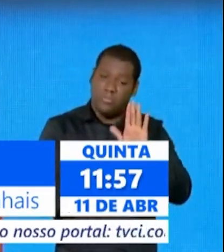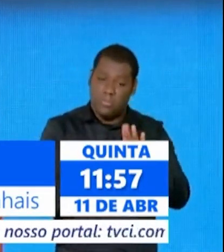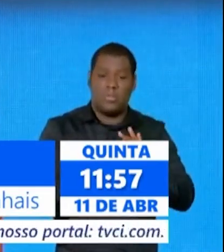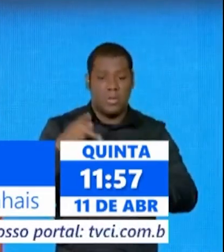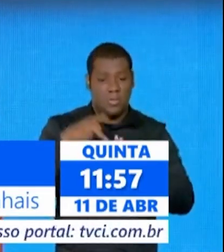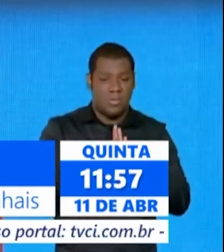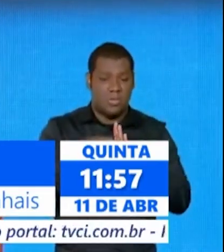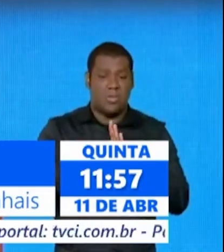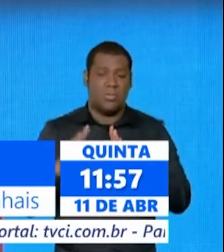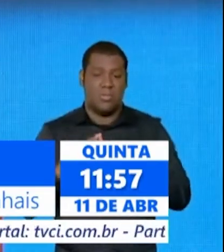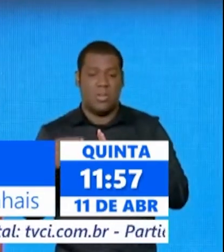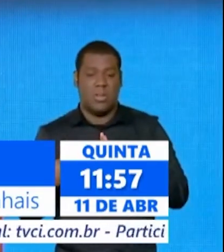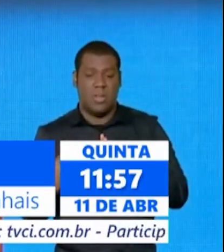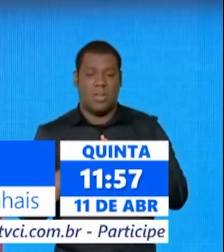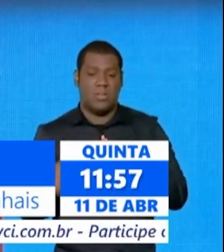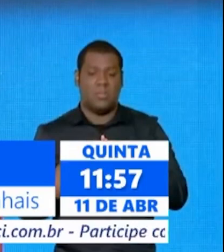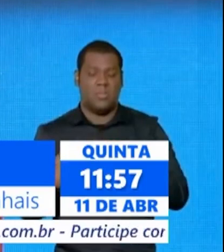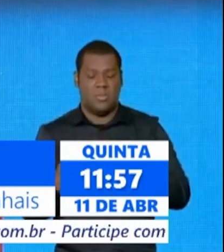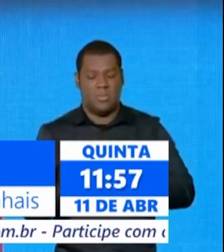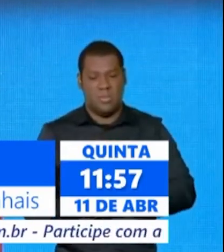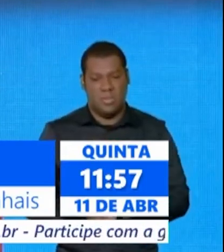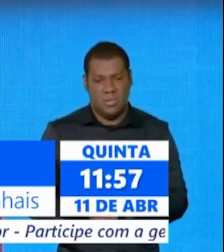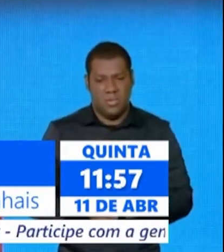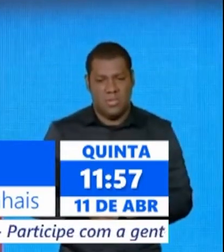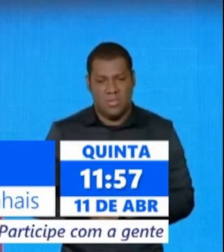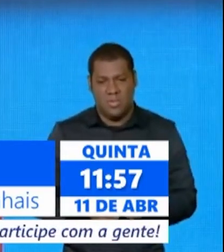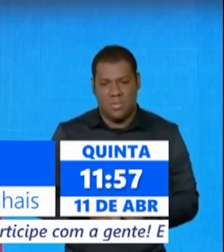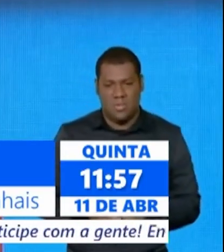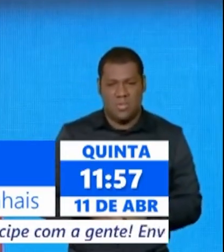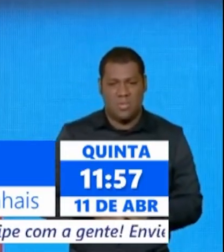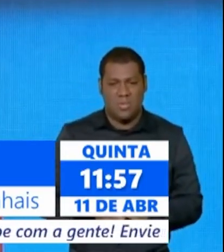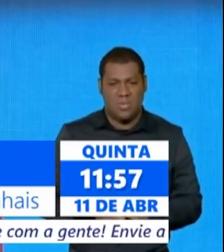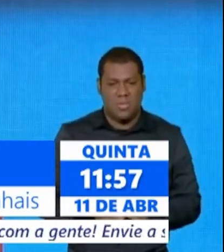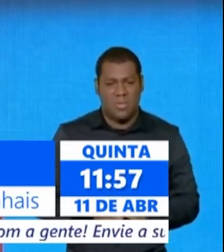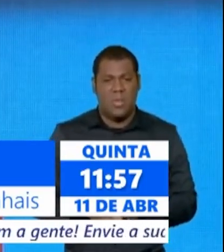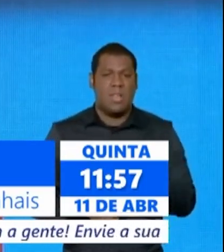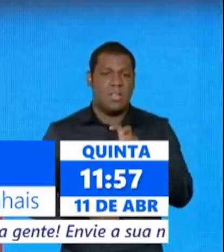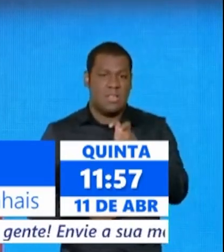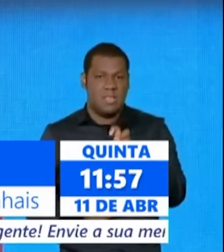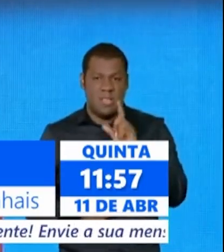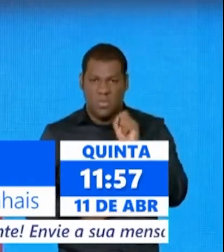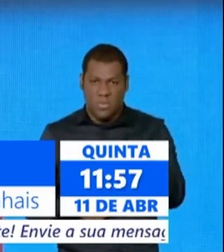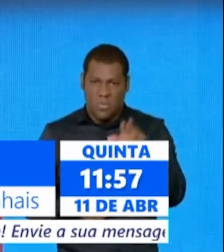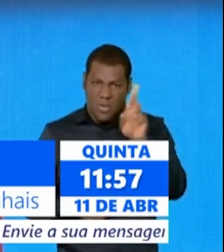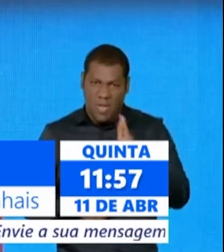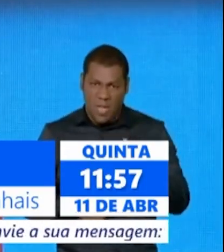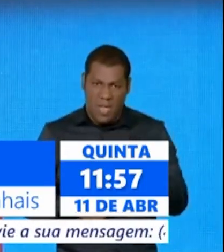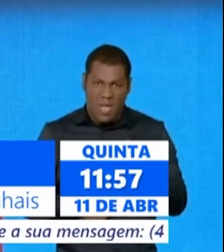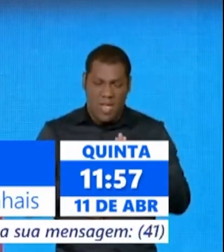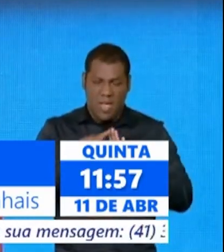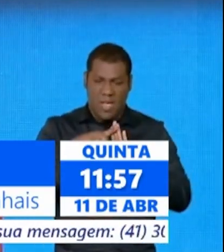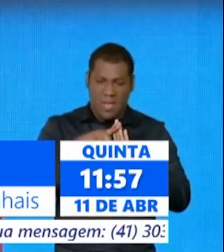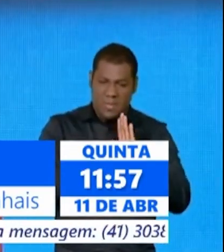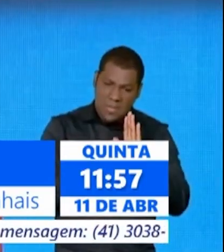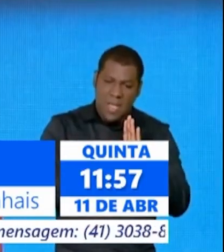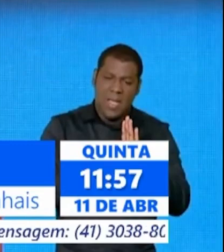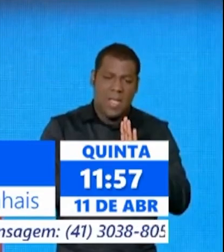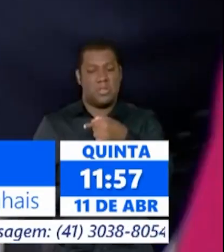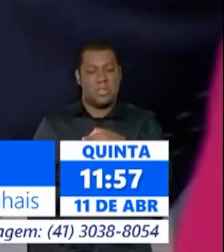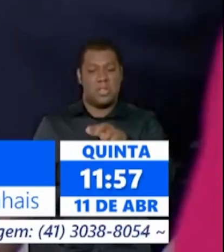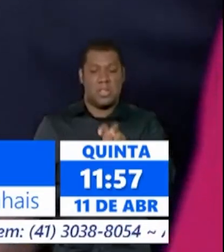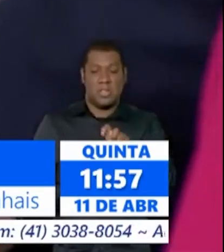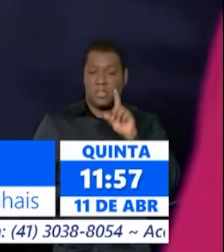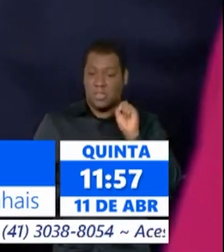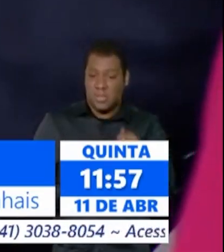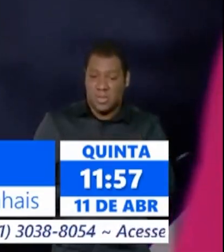que, sabe, não tem problema ganhar 5 mil reais a menos, mas a gente pode dar 5 mil vezes mais felicidade para a